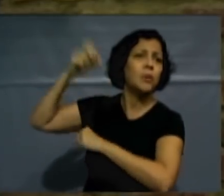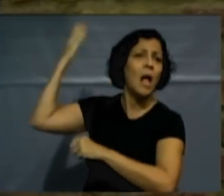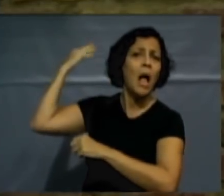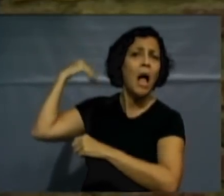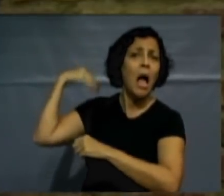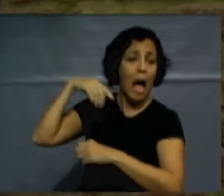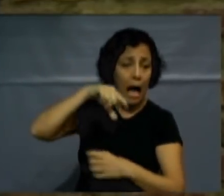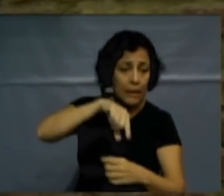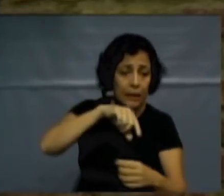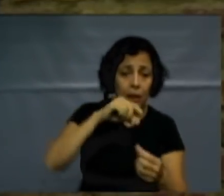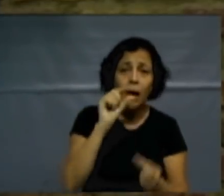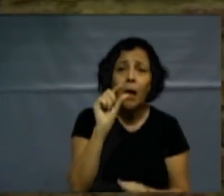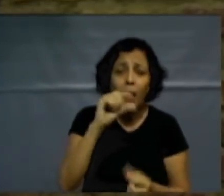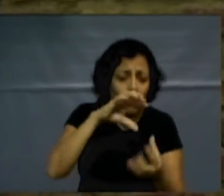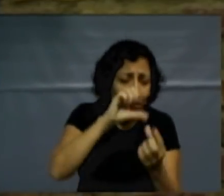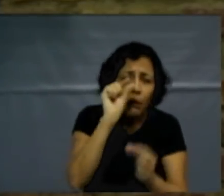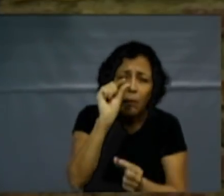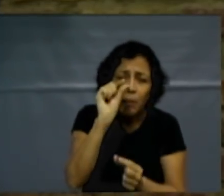poeira cósmica.